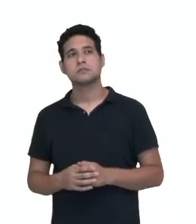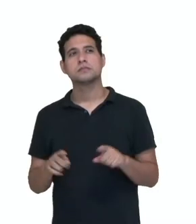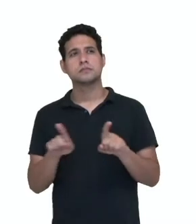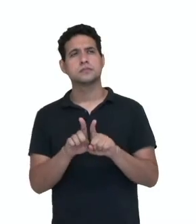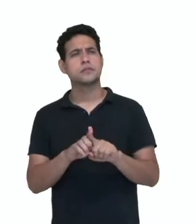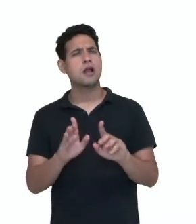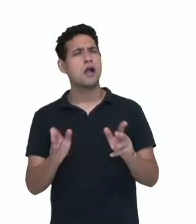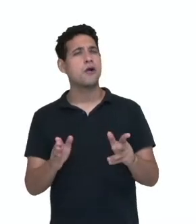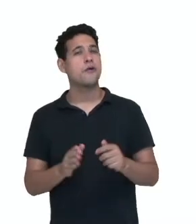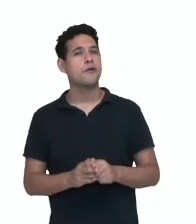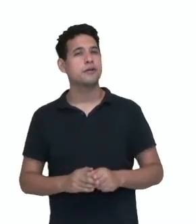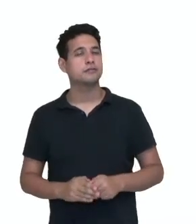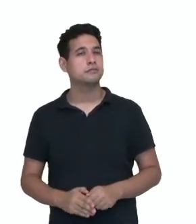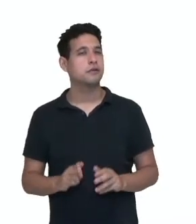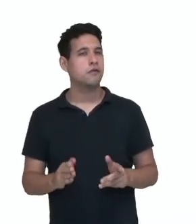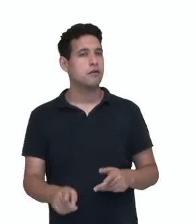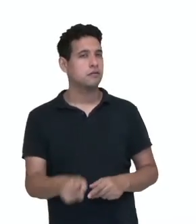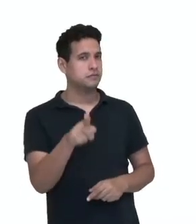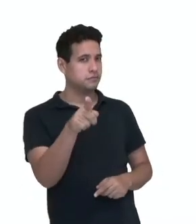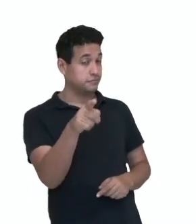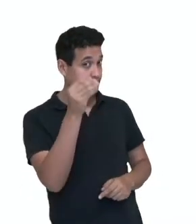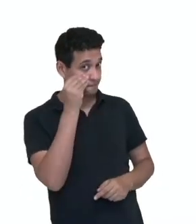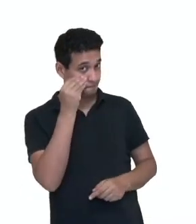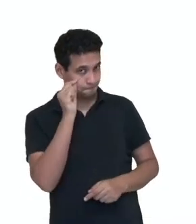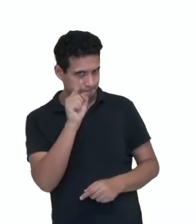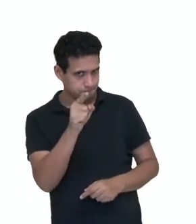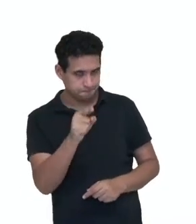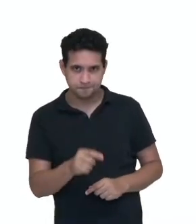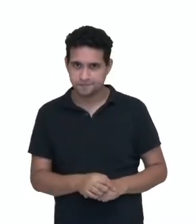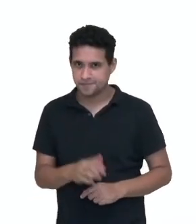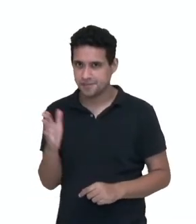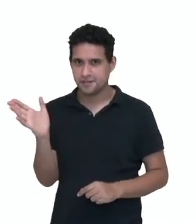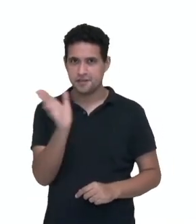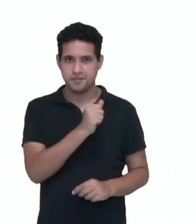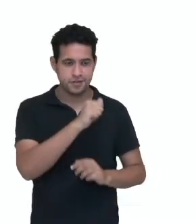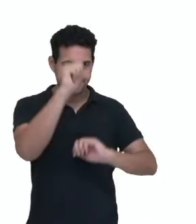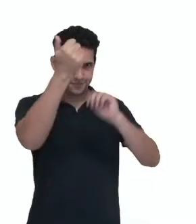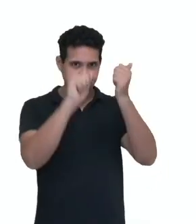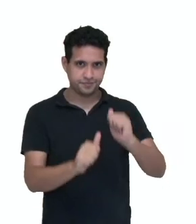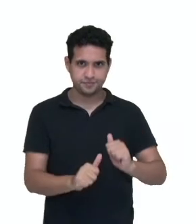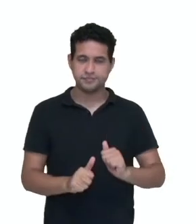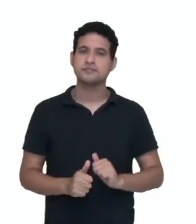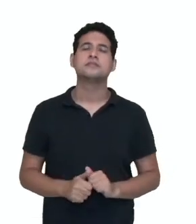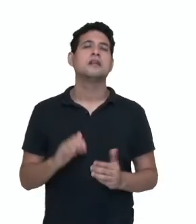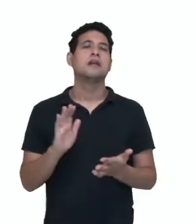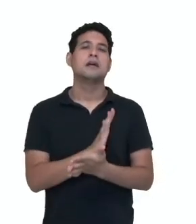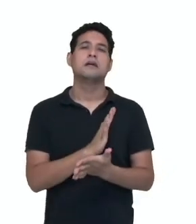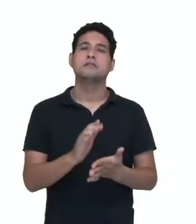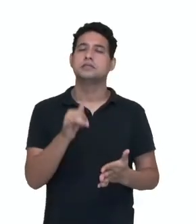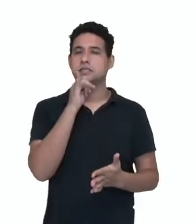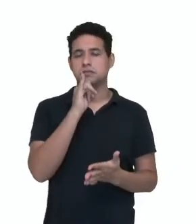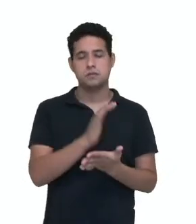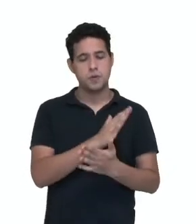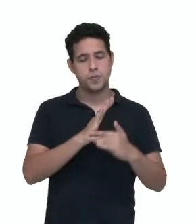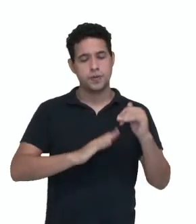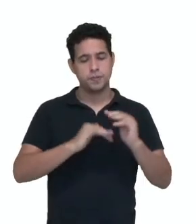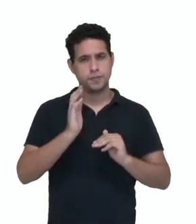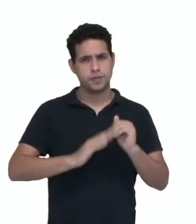E agora te toca a ti. Vamos a ver. Algunos deportes praticados en